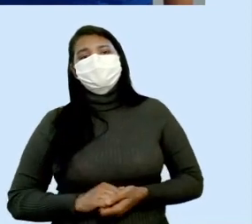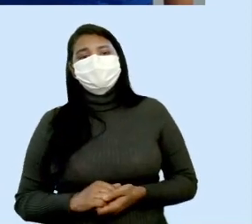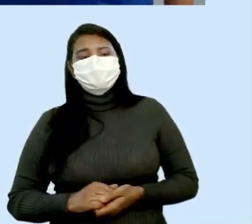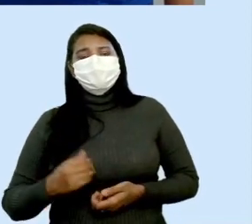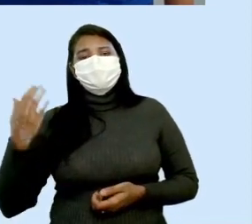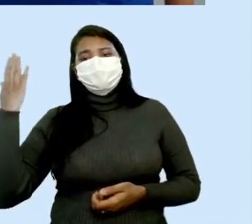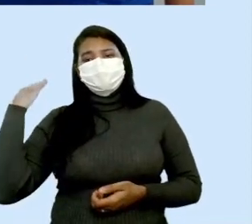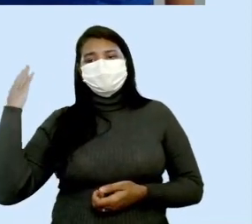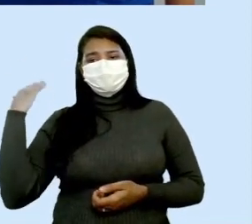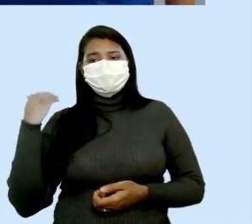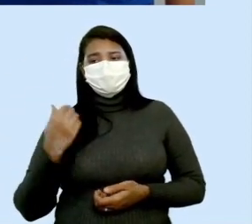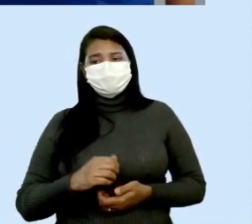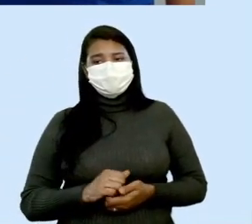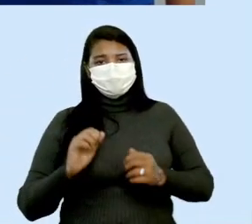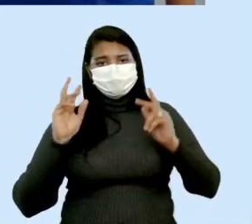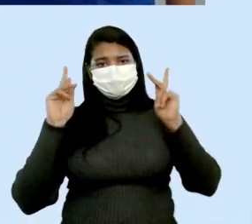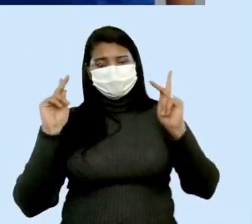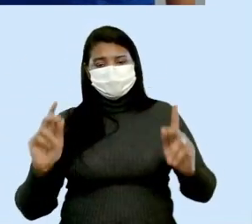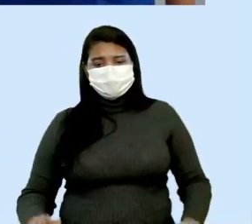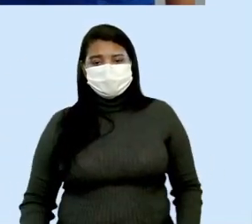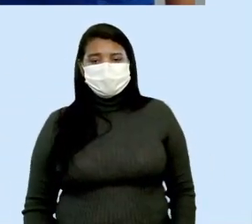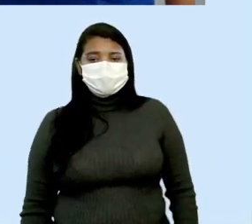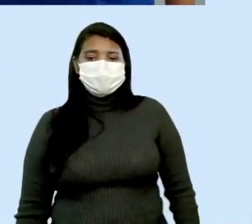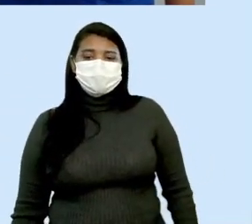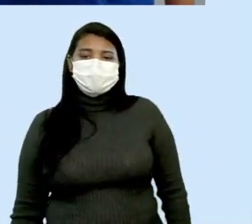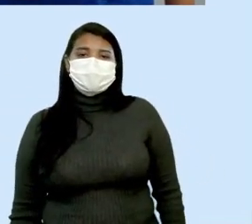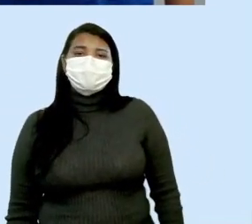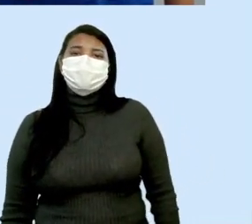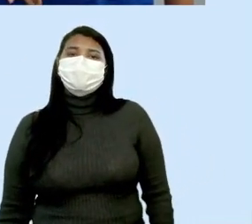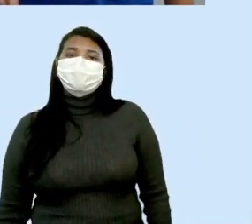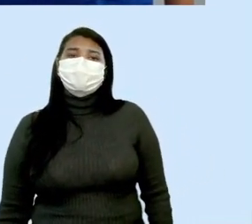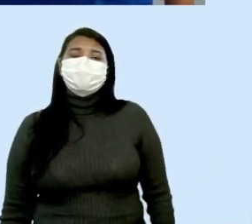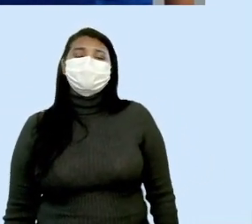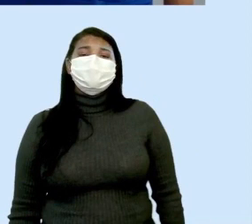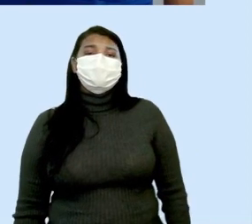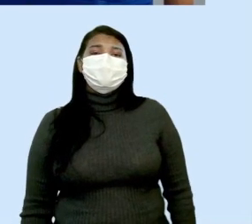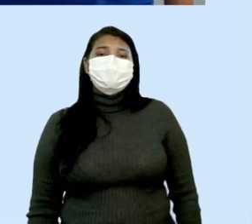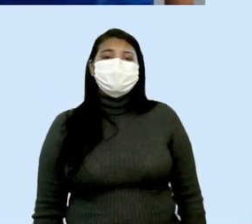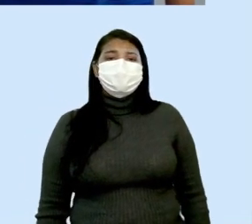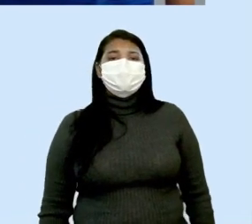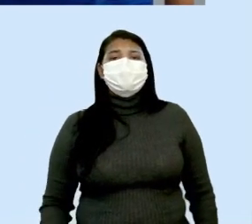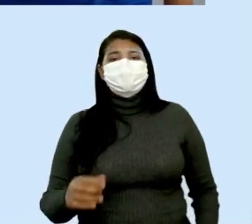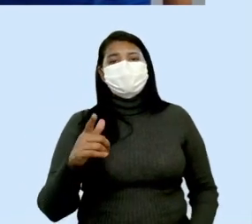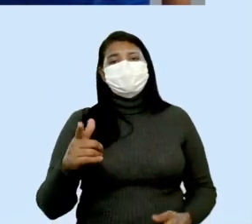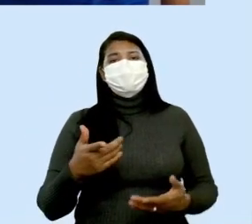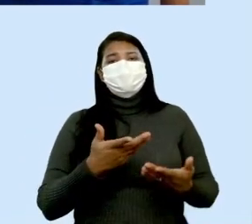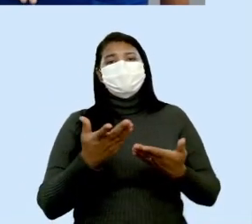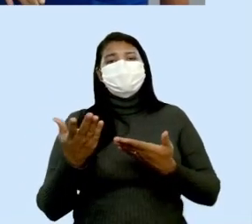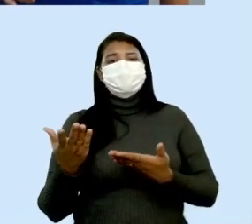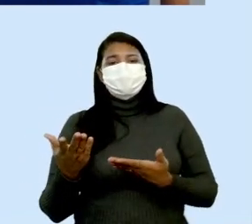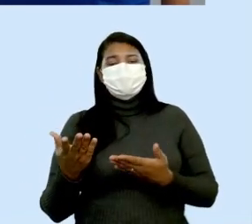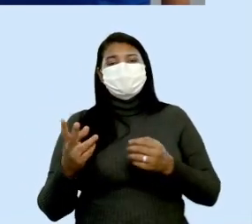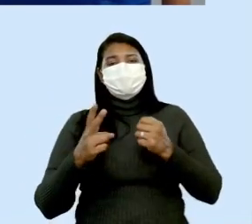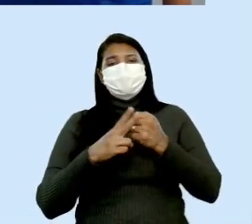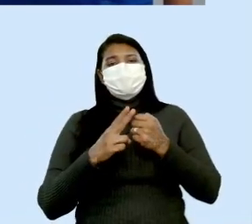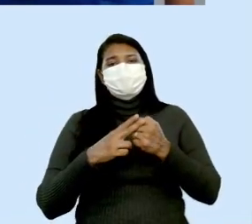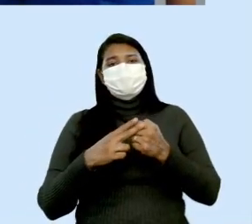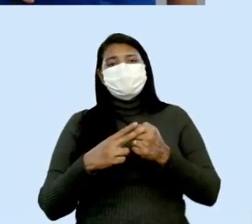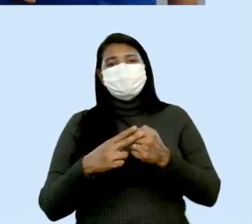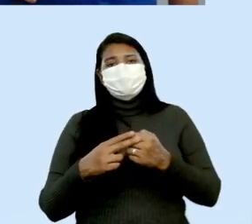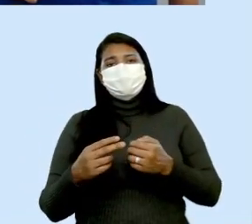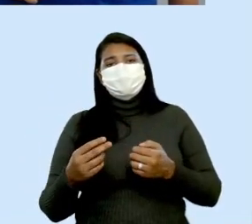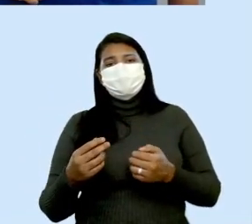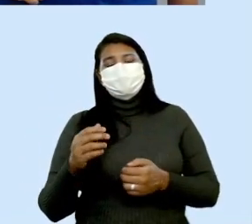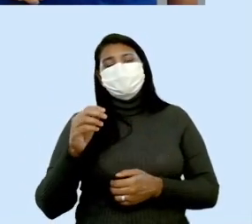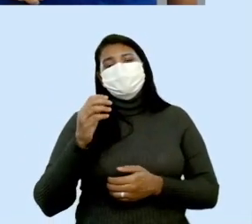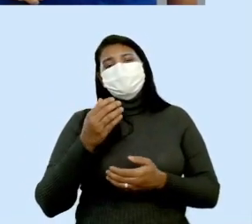passado, ok? O verbo to go na sua forma de passado, was, e não como na condição de verbo auxiliar. Já em